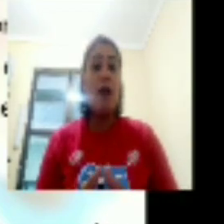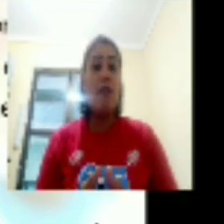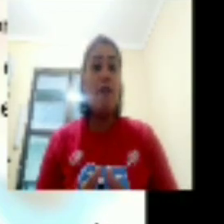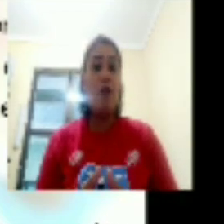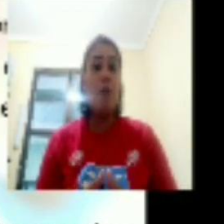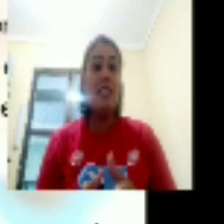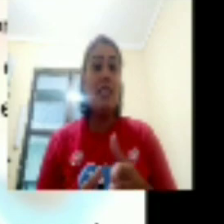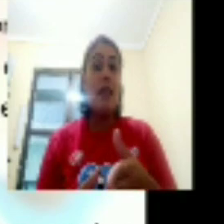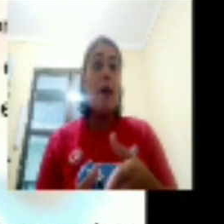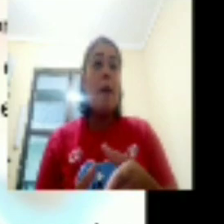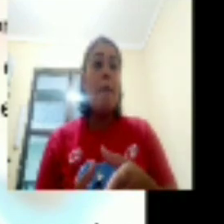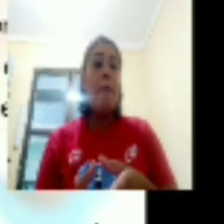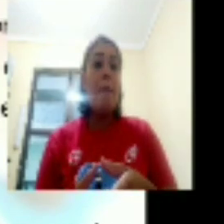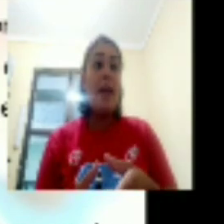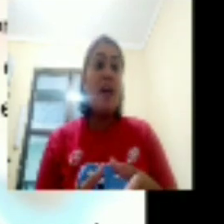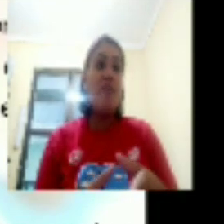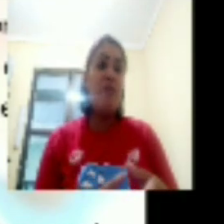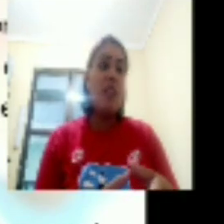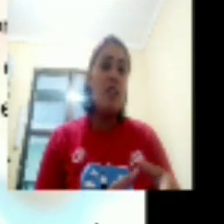gente, é uma forma de